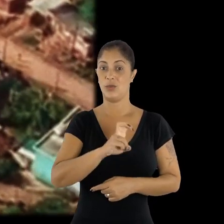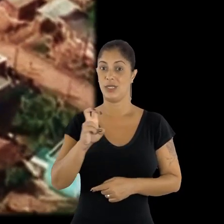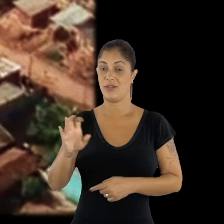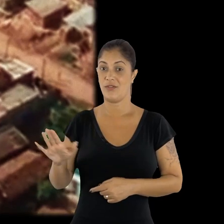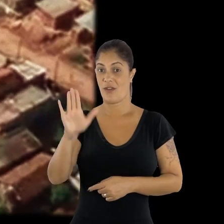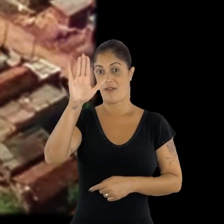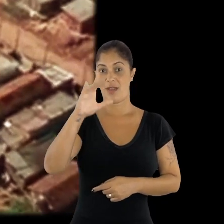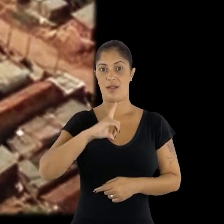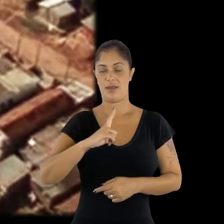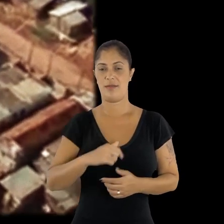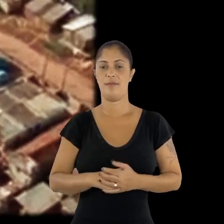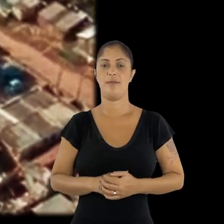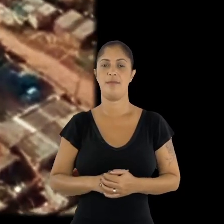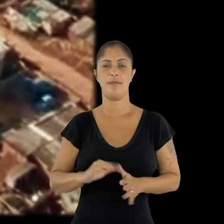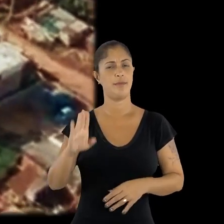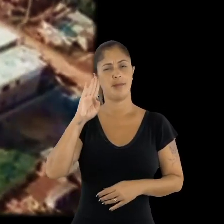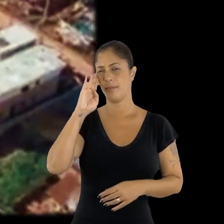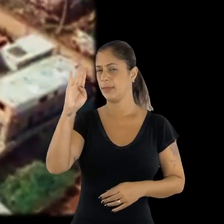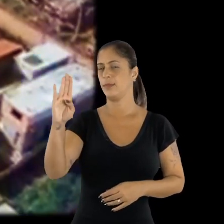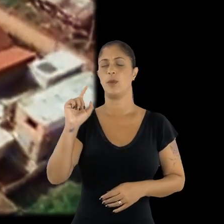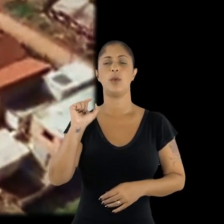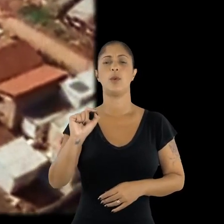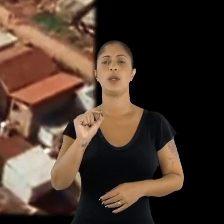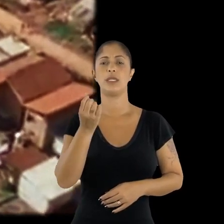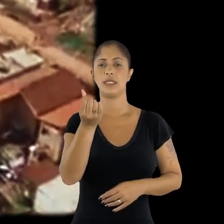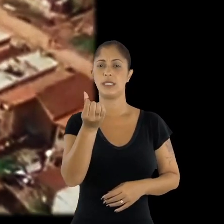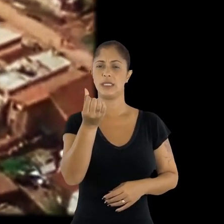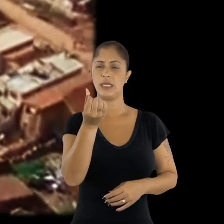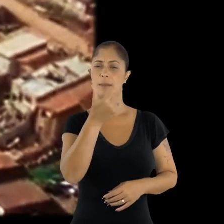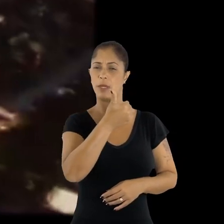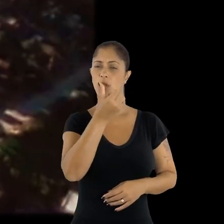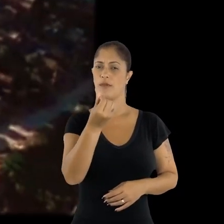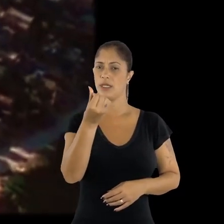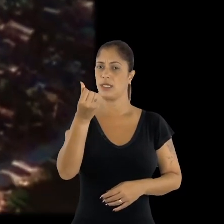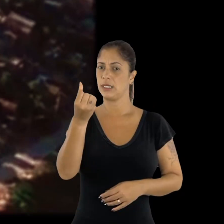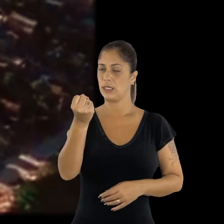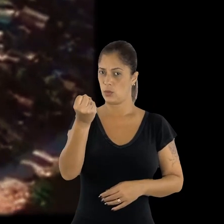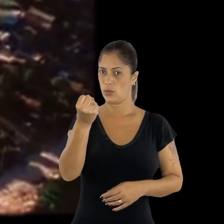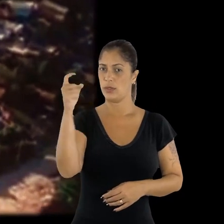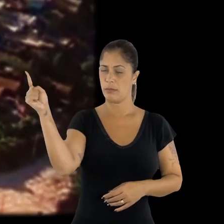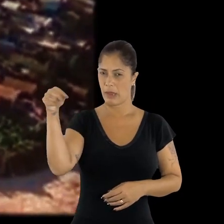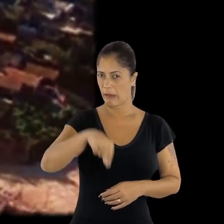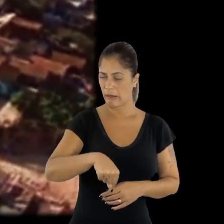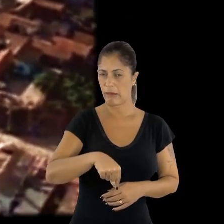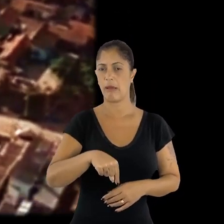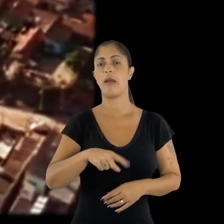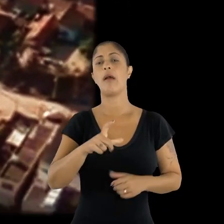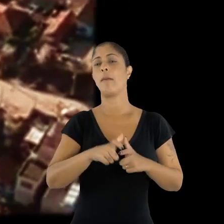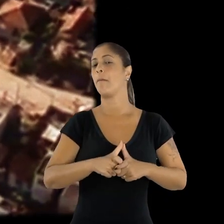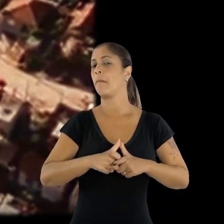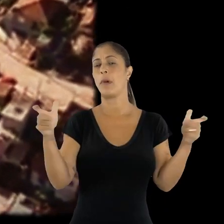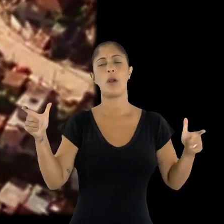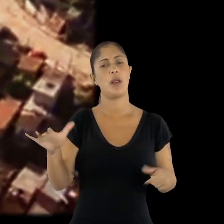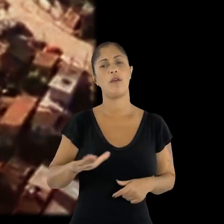descobrir 155 favelas no ABC. E principalmente de 68 para cá, quando a situação ainda apertou mais ainda,